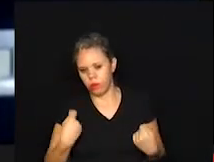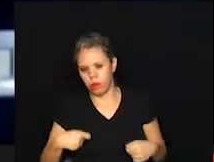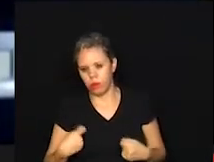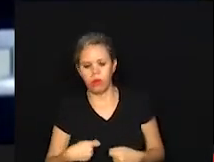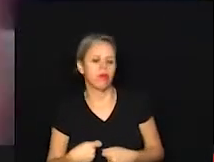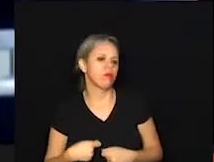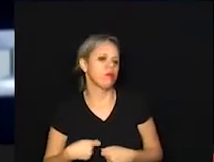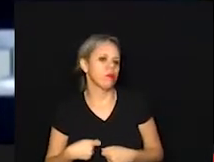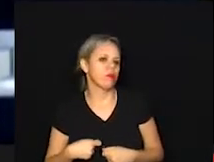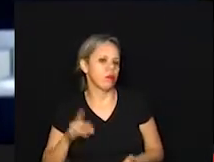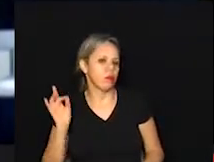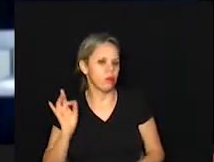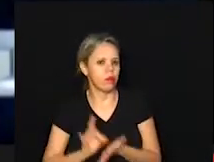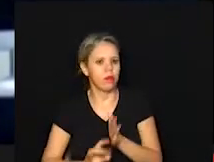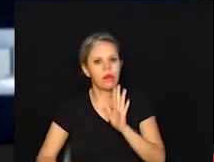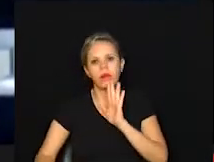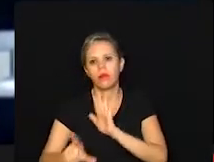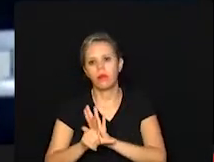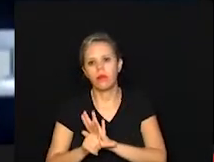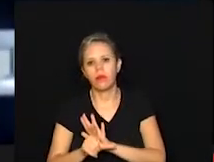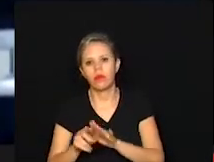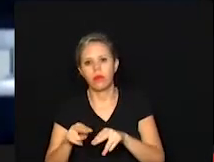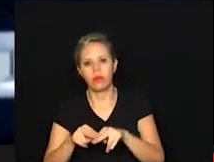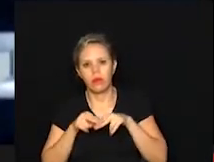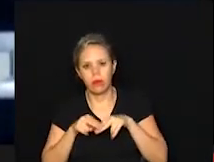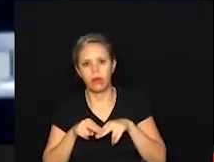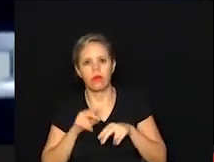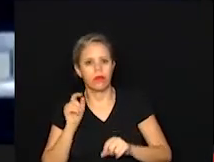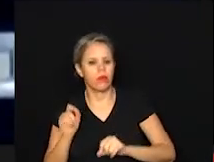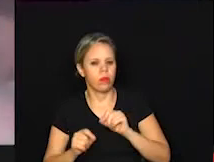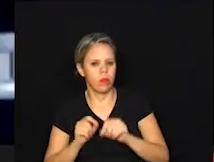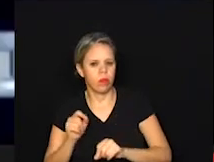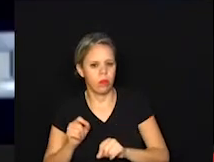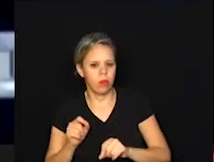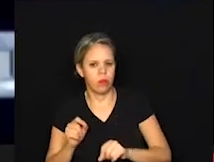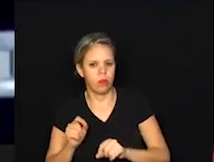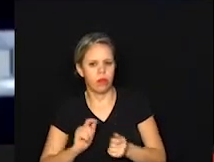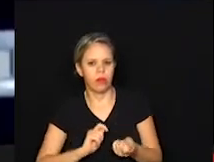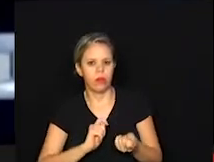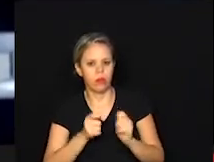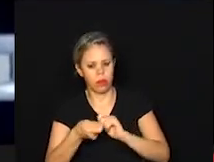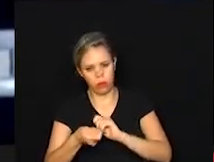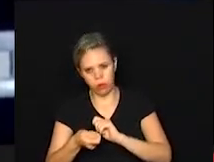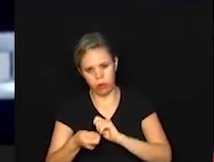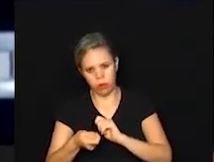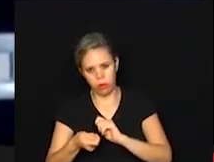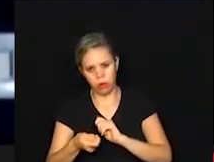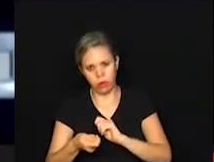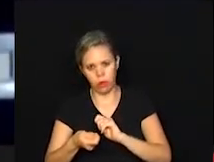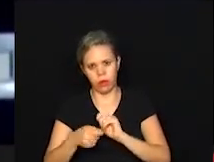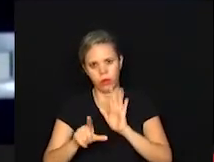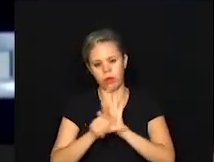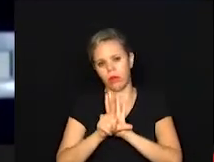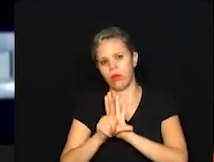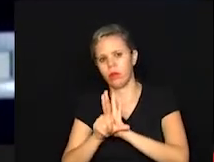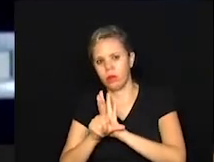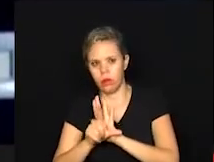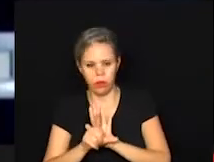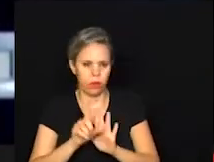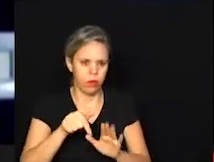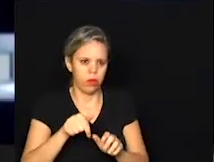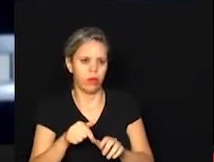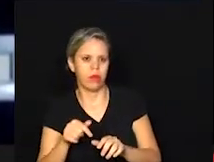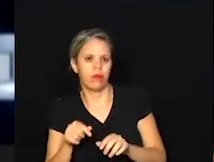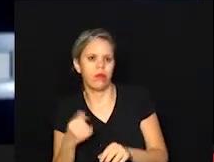da efetivação da lei. E é por isso que a readequação, né, da lei ela é de